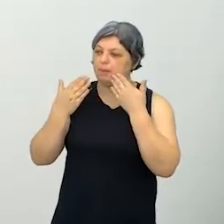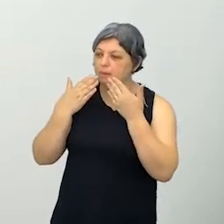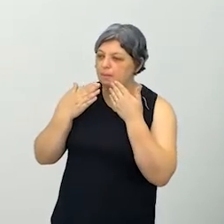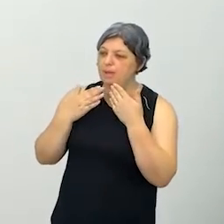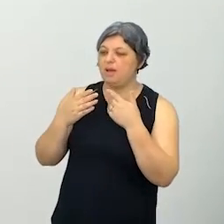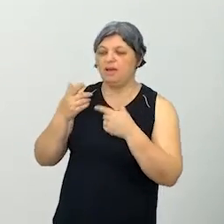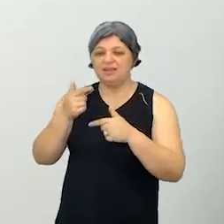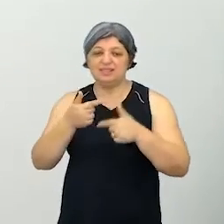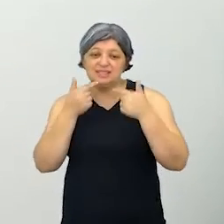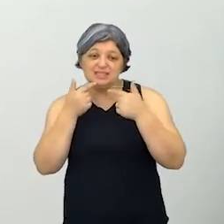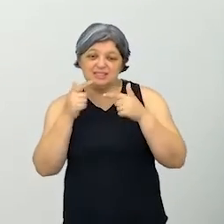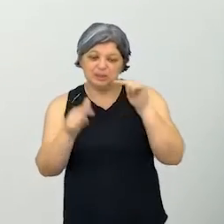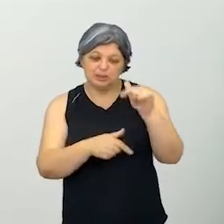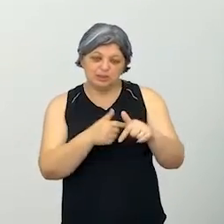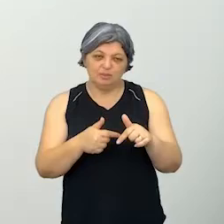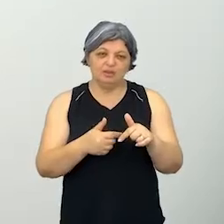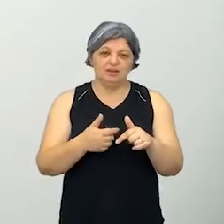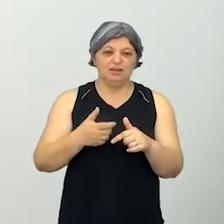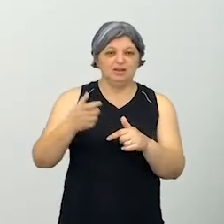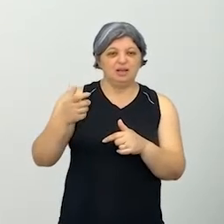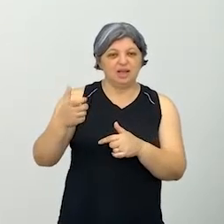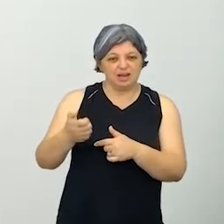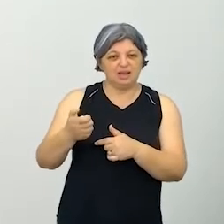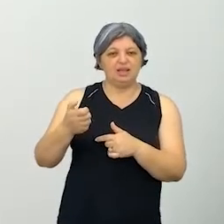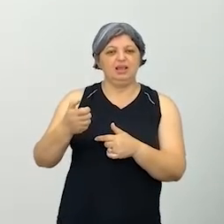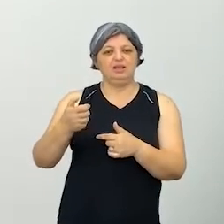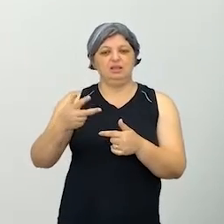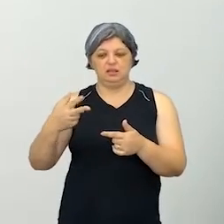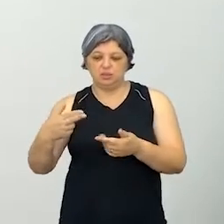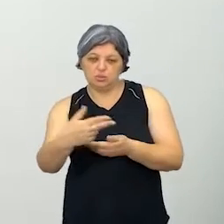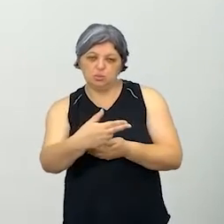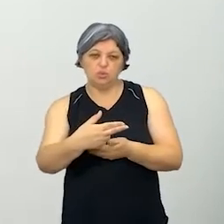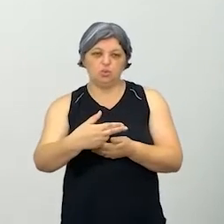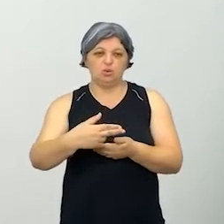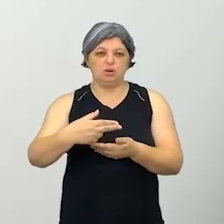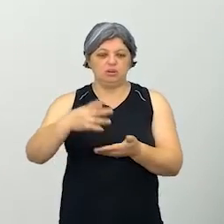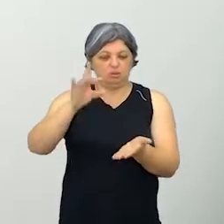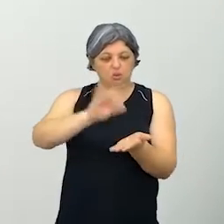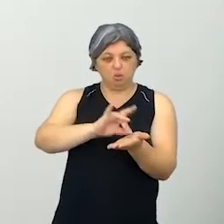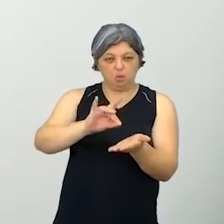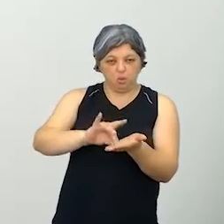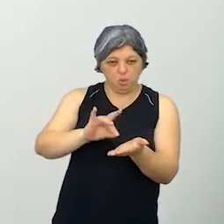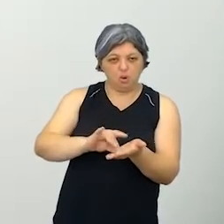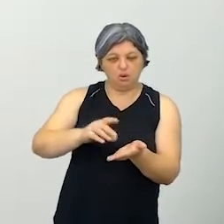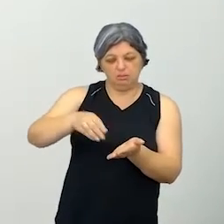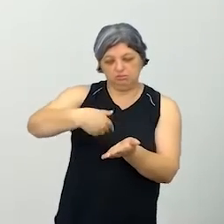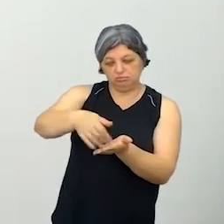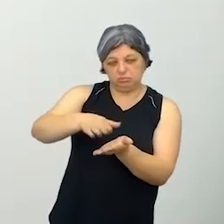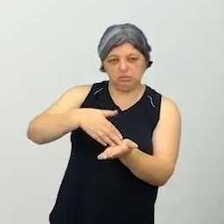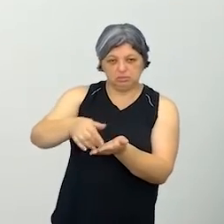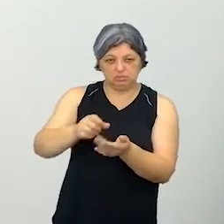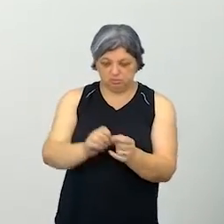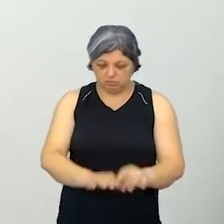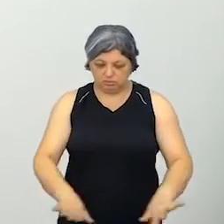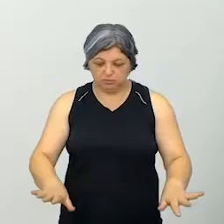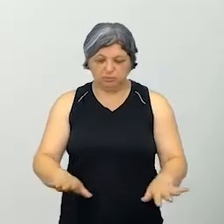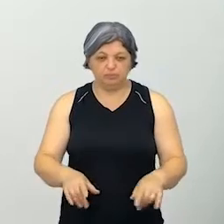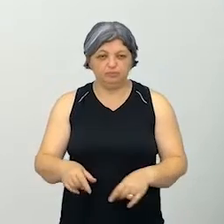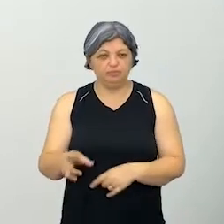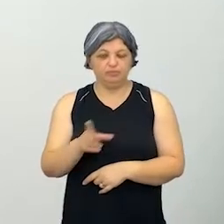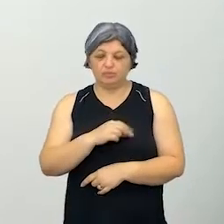enquanto trabalhavam. Canetas, tesouras e cola em bastão estavam espalhadas pelo chão. Nosso cartaz